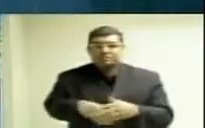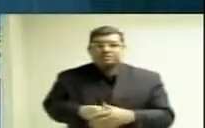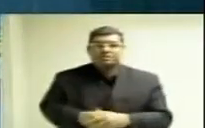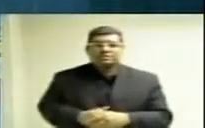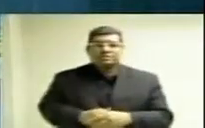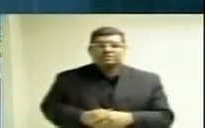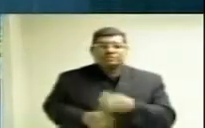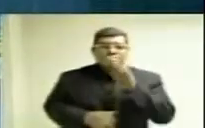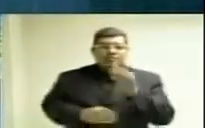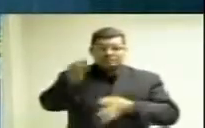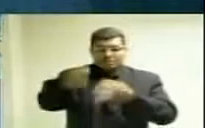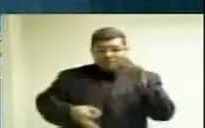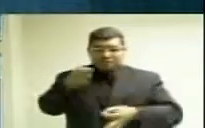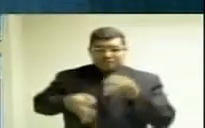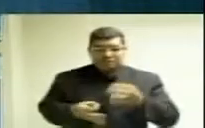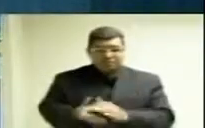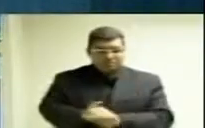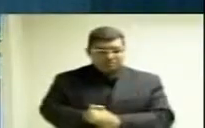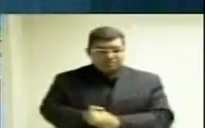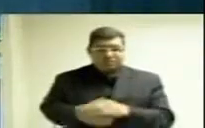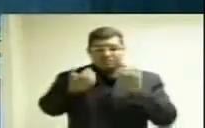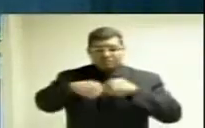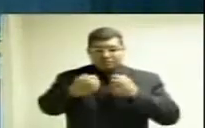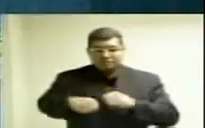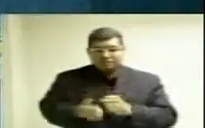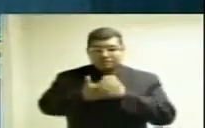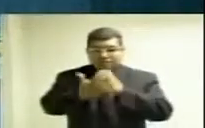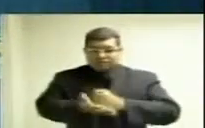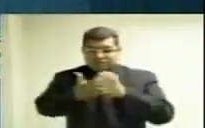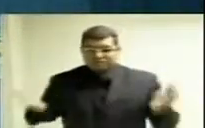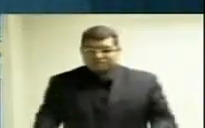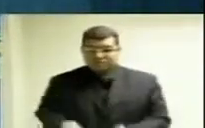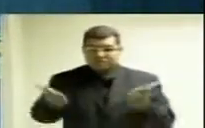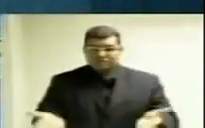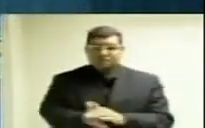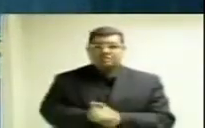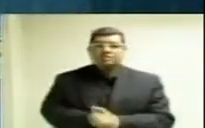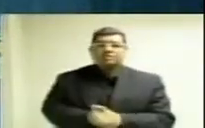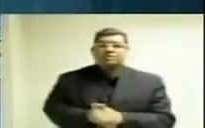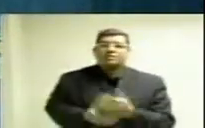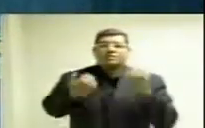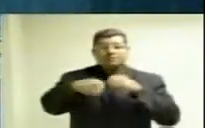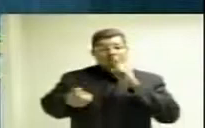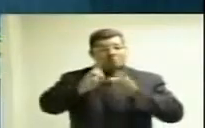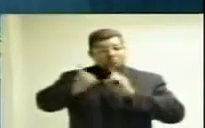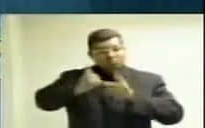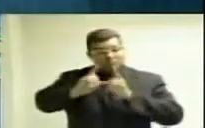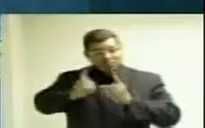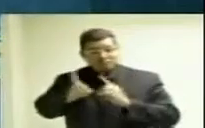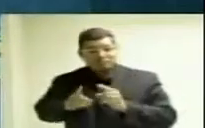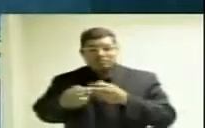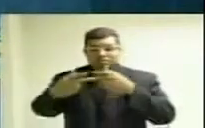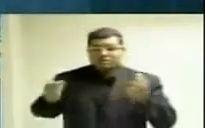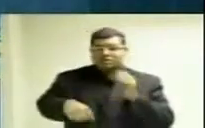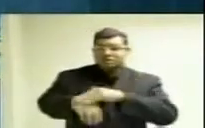tal. O Tribunal de Justiça precisa dar a sua contribuição. Nesse debate, uma